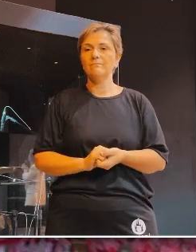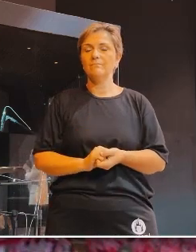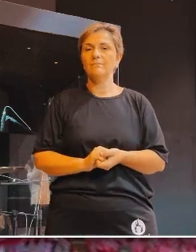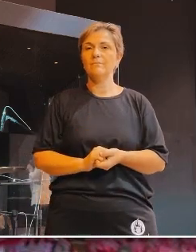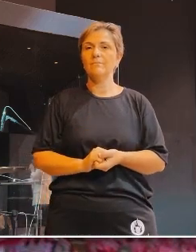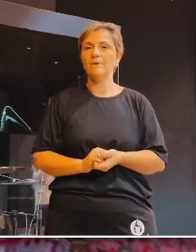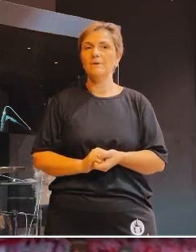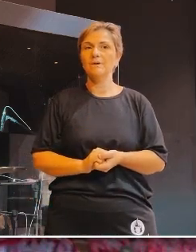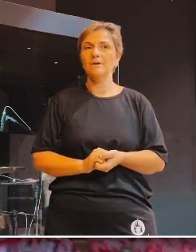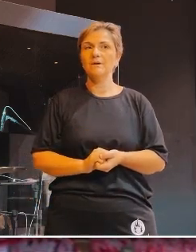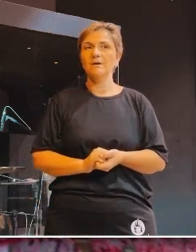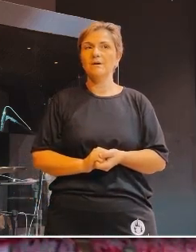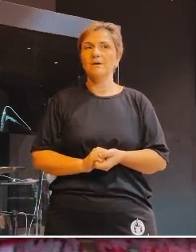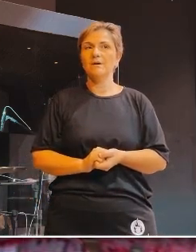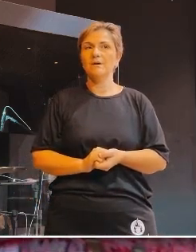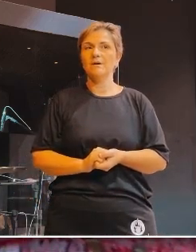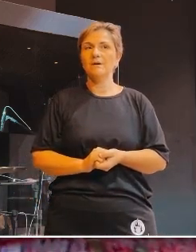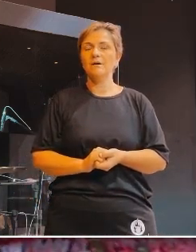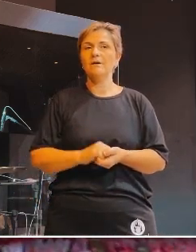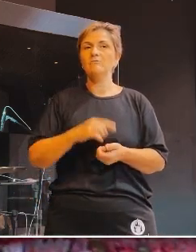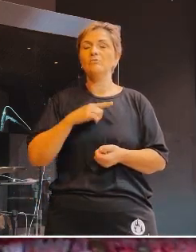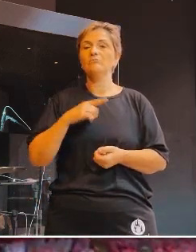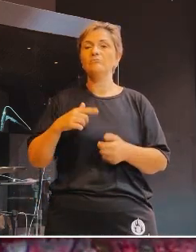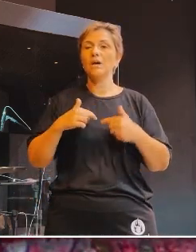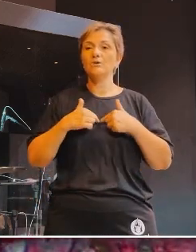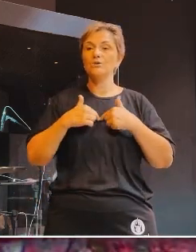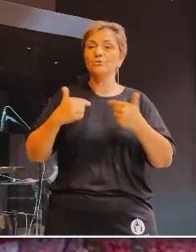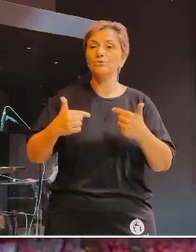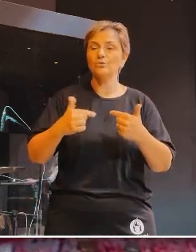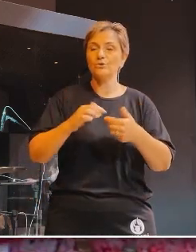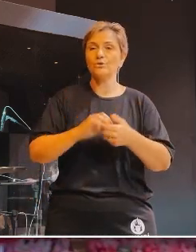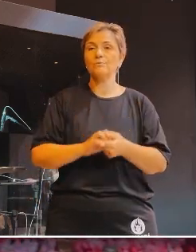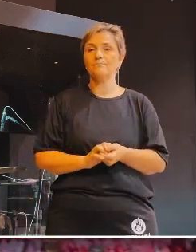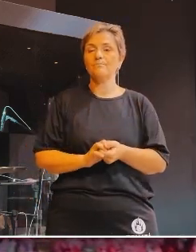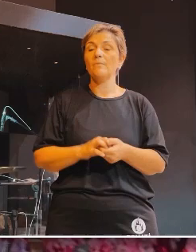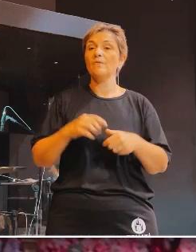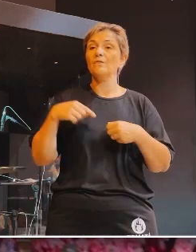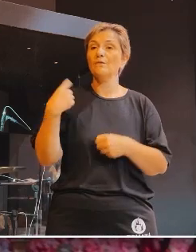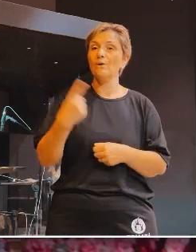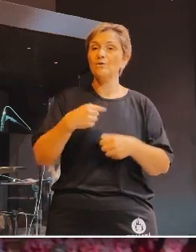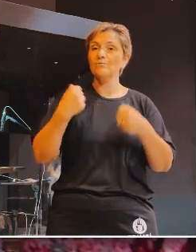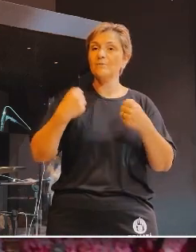de Lucas? Que nós precisamos